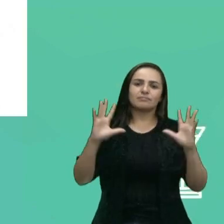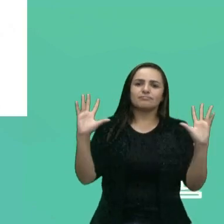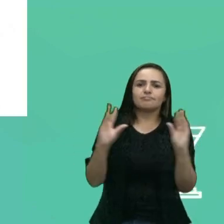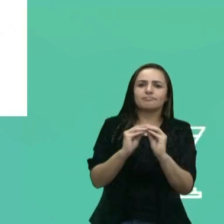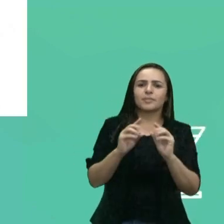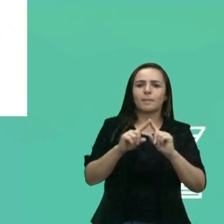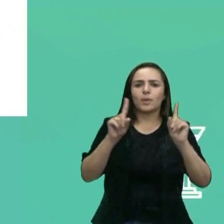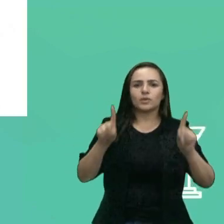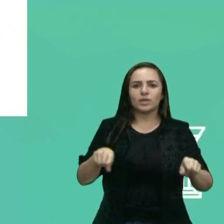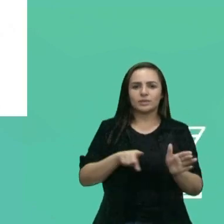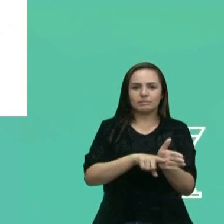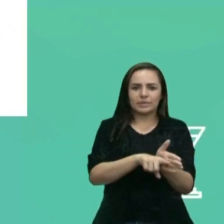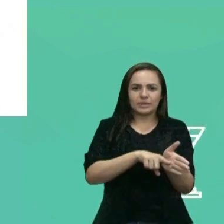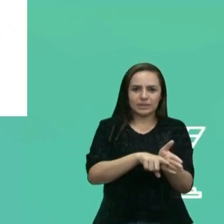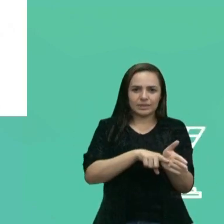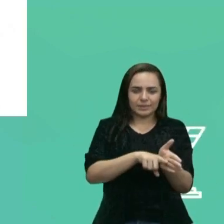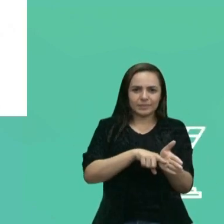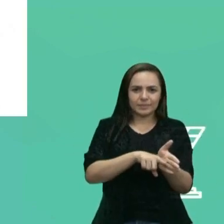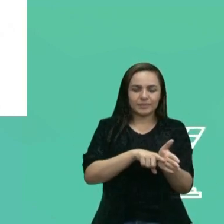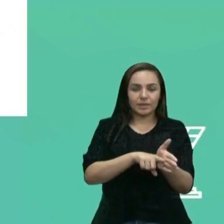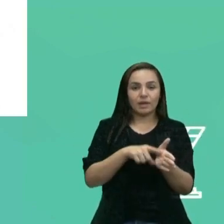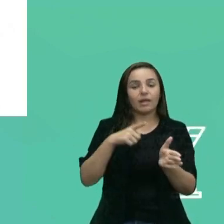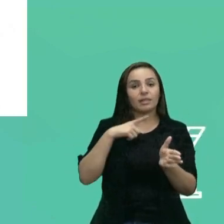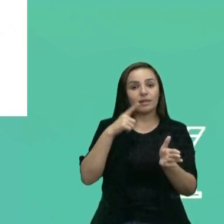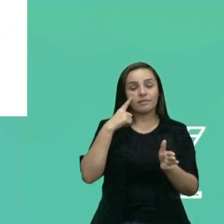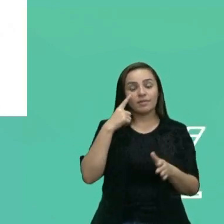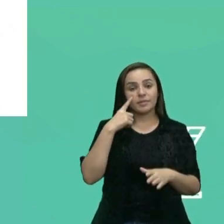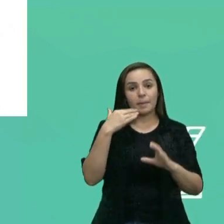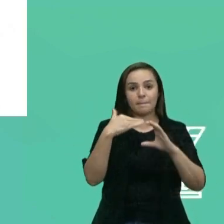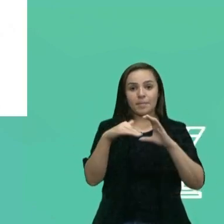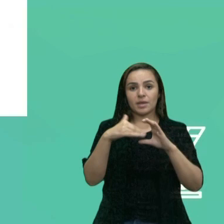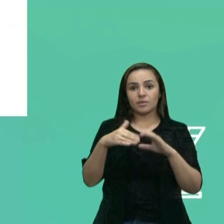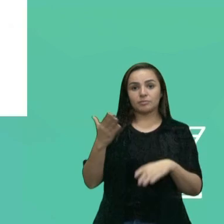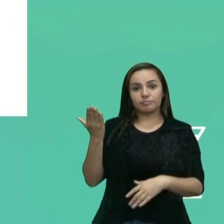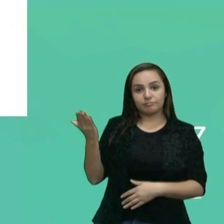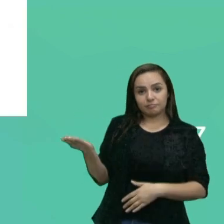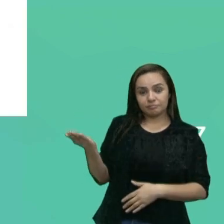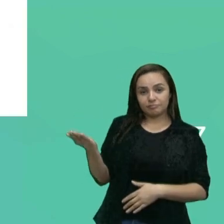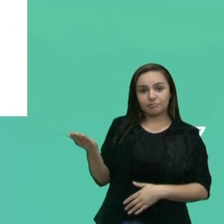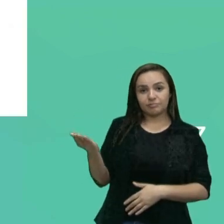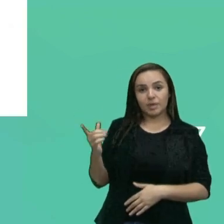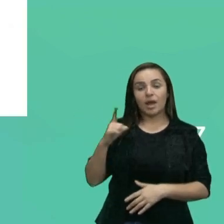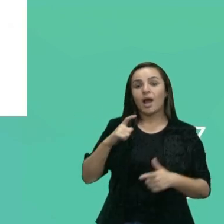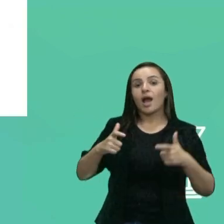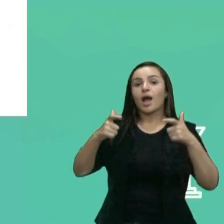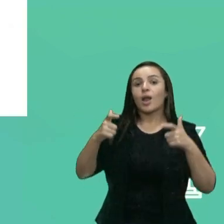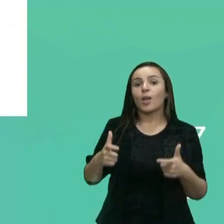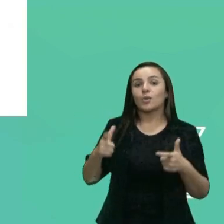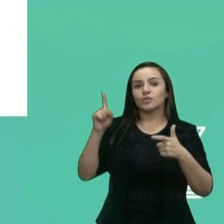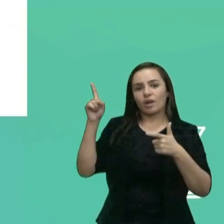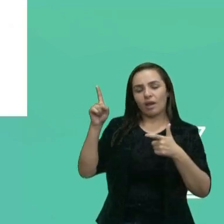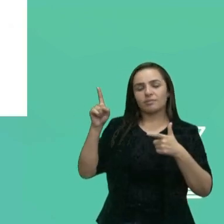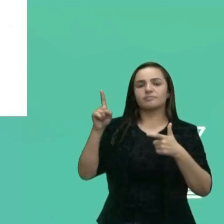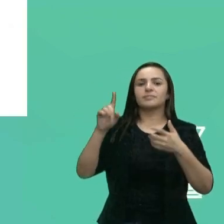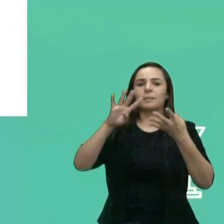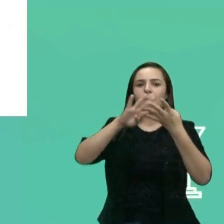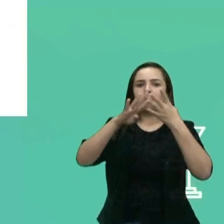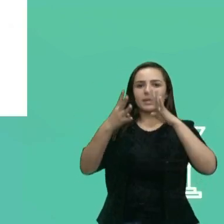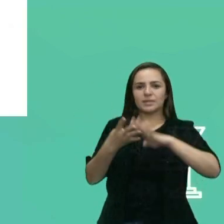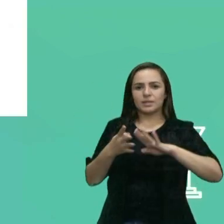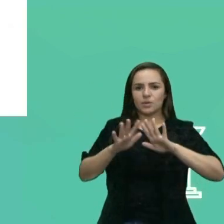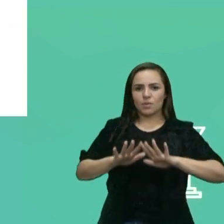de pesquisa e deixar aqui o meu contato por e-mail e o nosso endereço. Nós estamos no campo do PC, LPA-CO2, Laboratório